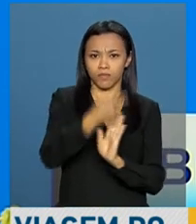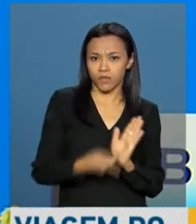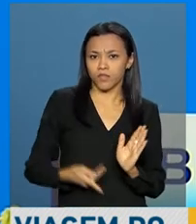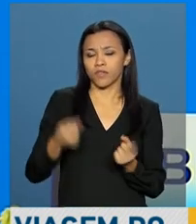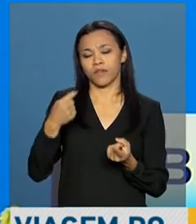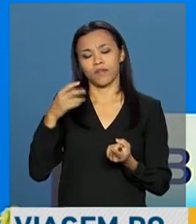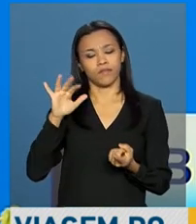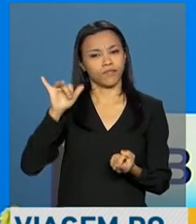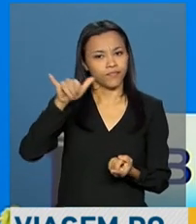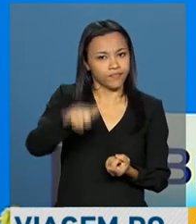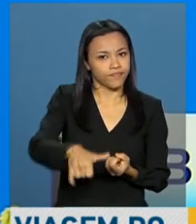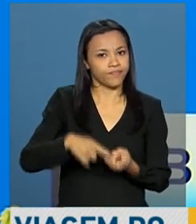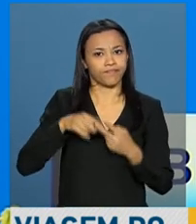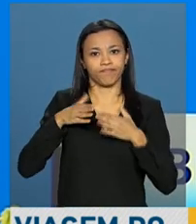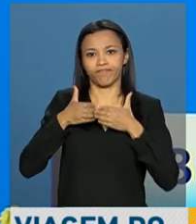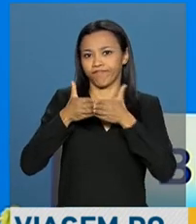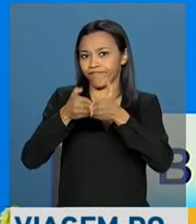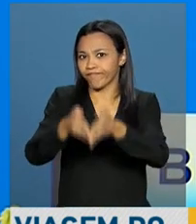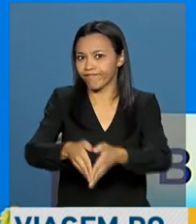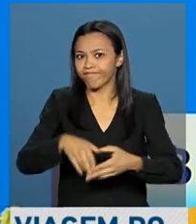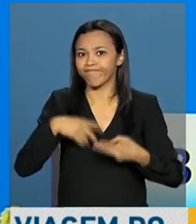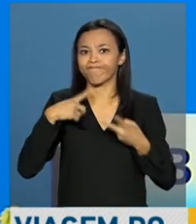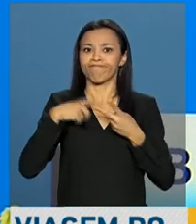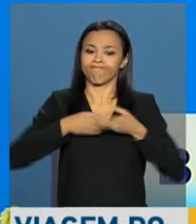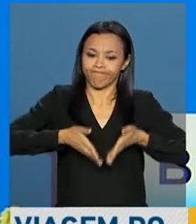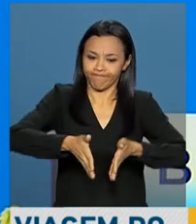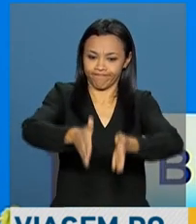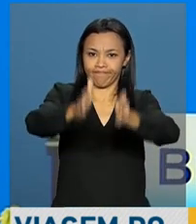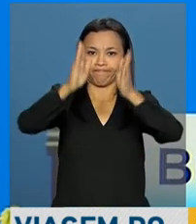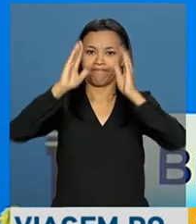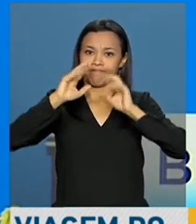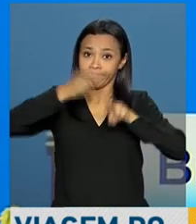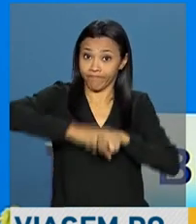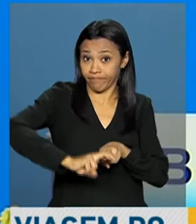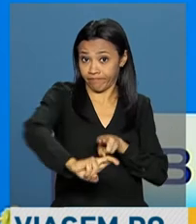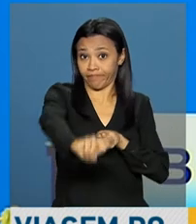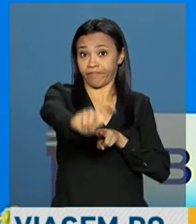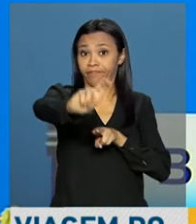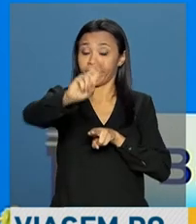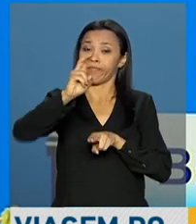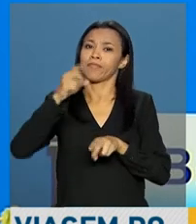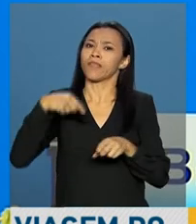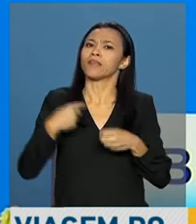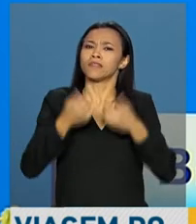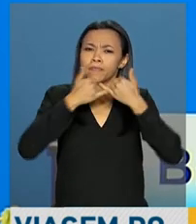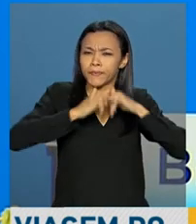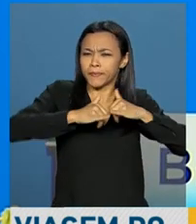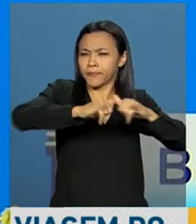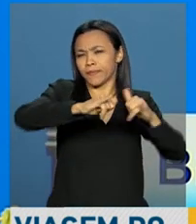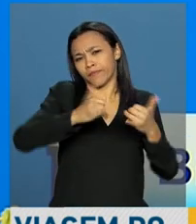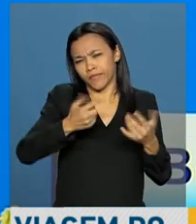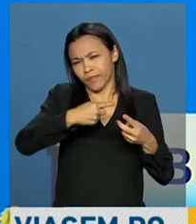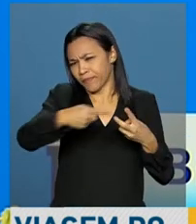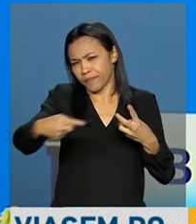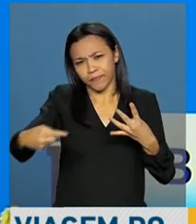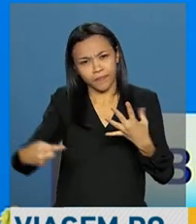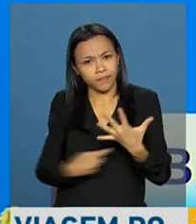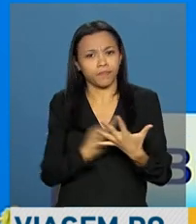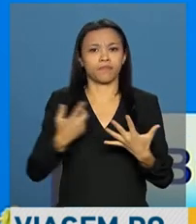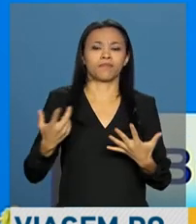São portos, aeroportos, rodovias, ferrovias, linhas de transmissão, enfim,